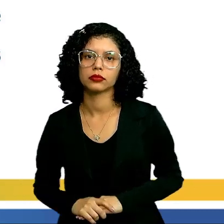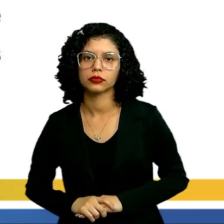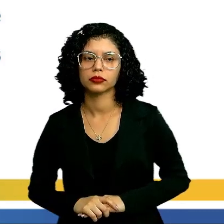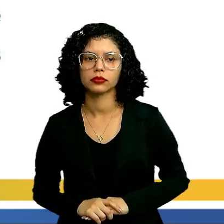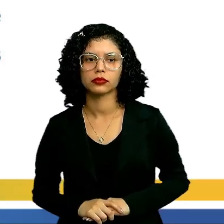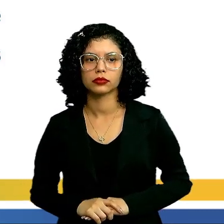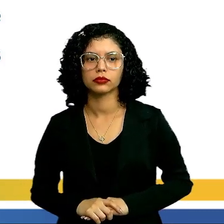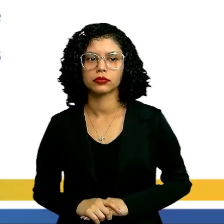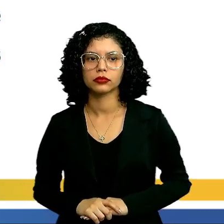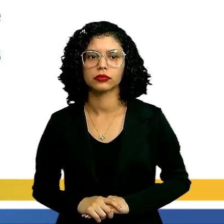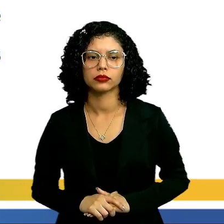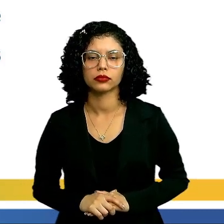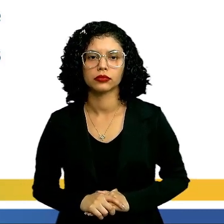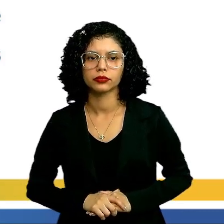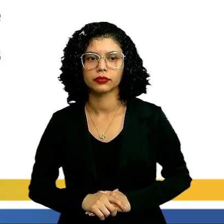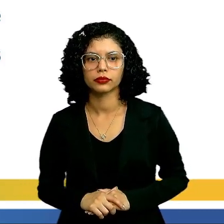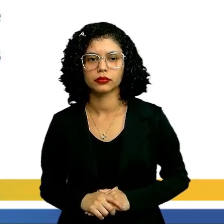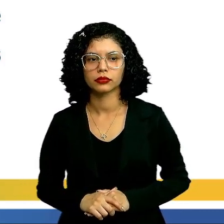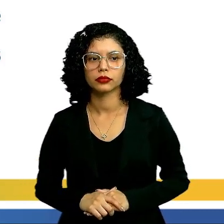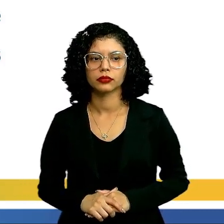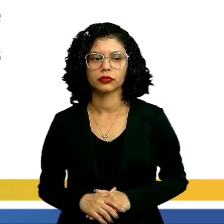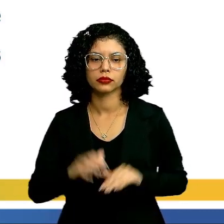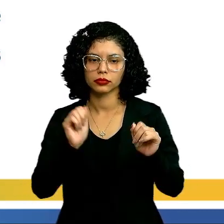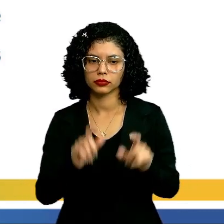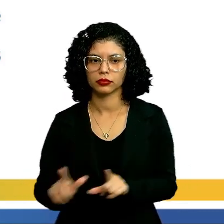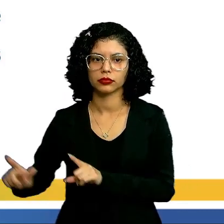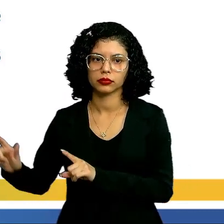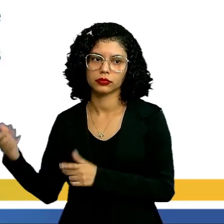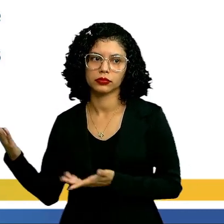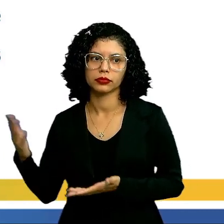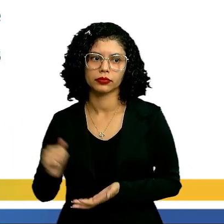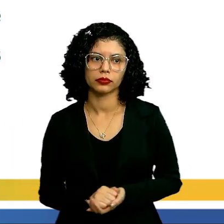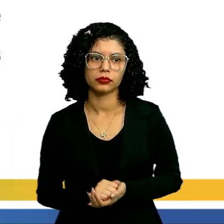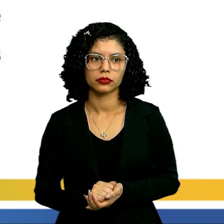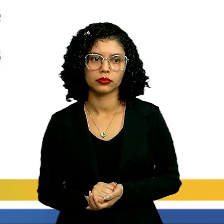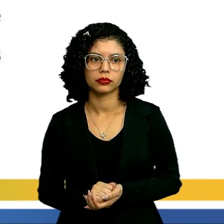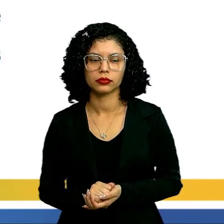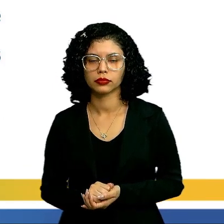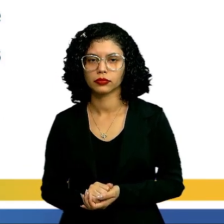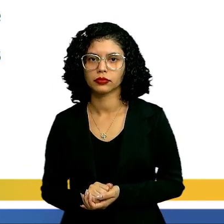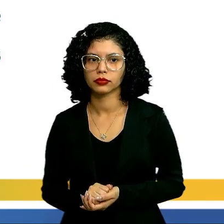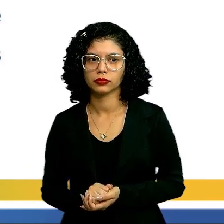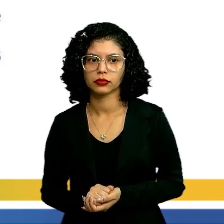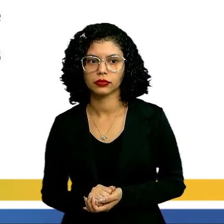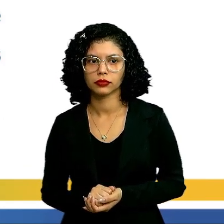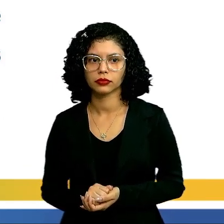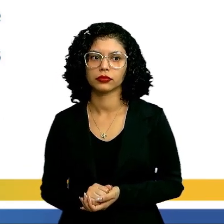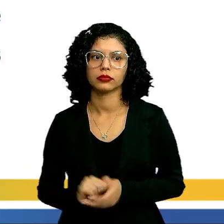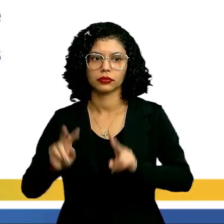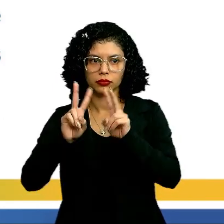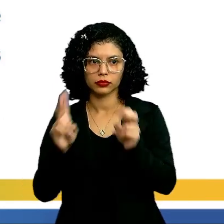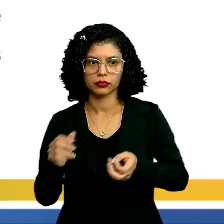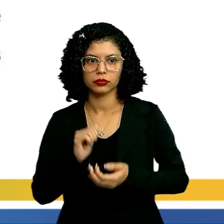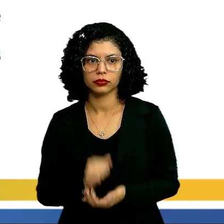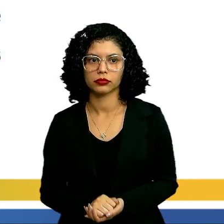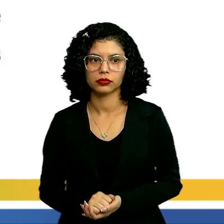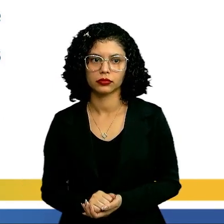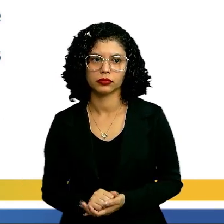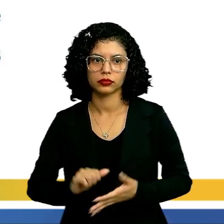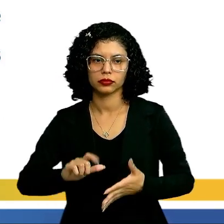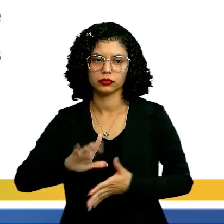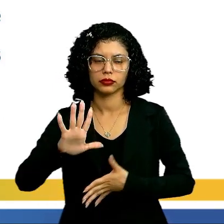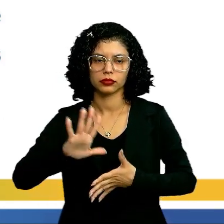é a questão número 58, acompanhem por gentileza. Então, nós temos aí como título o American